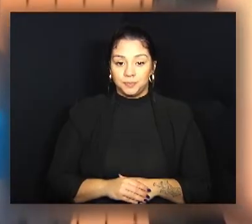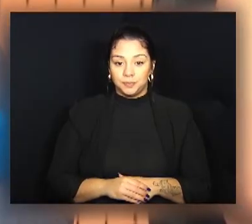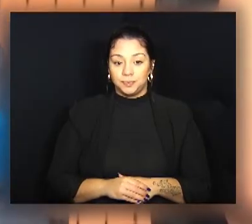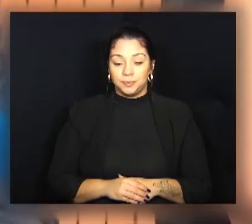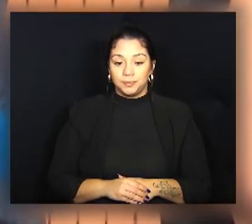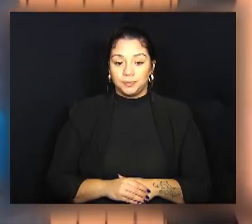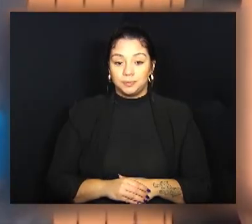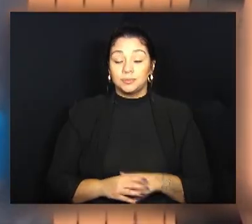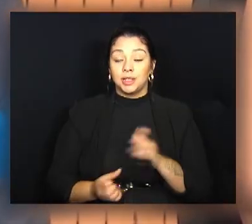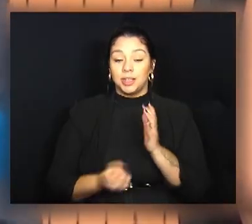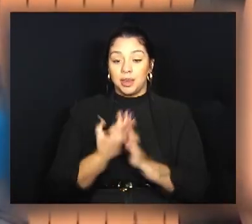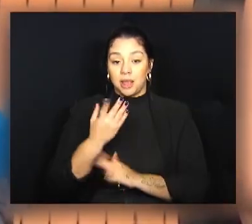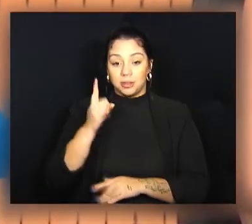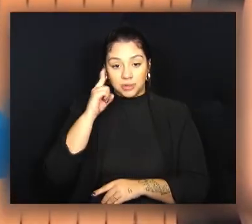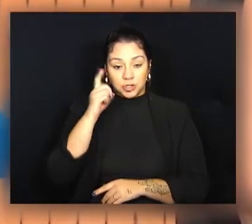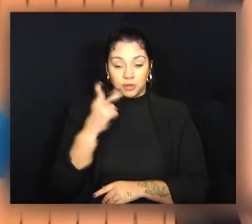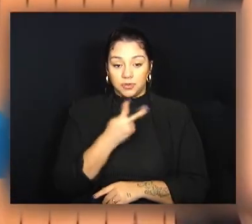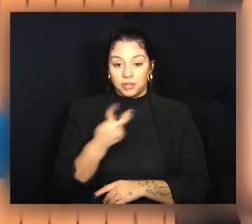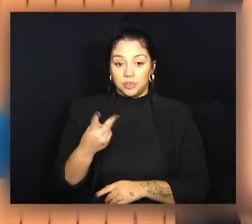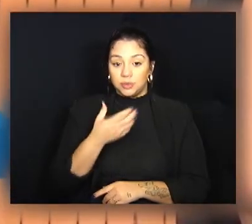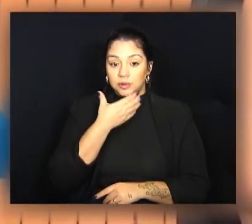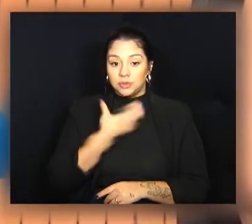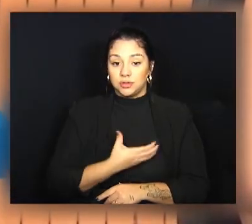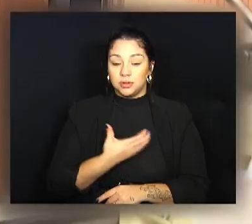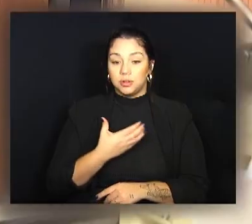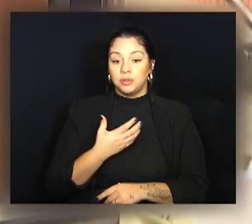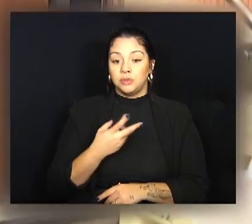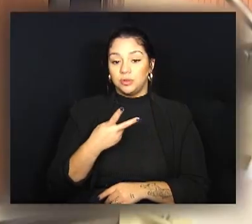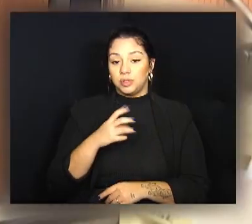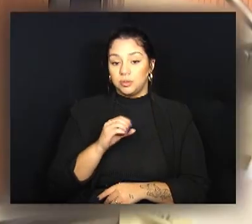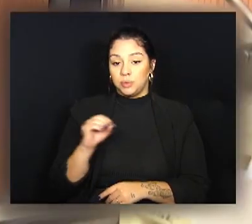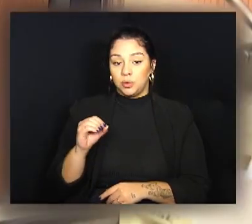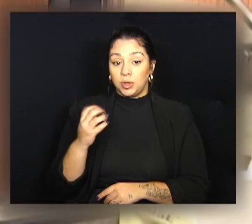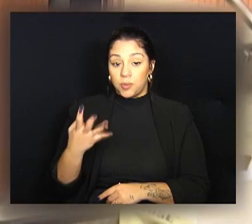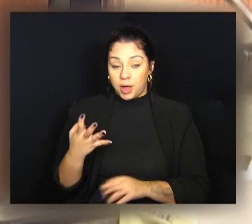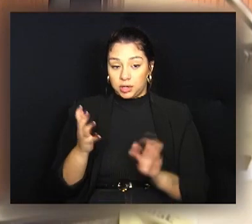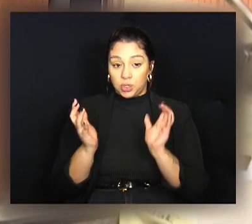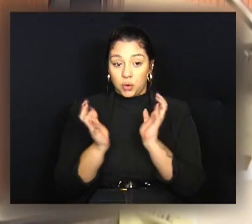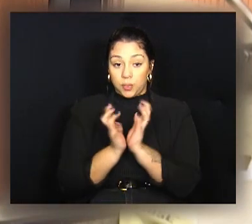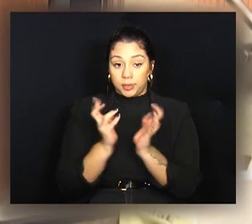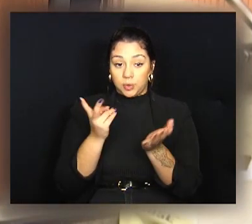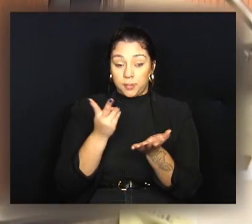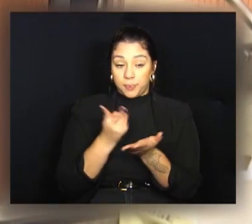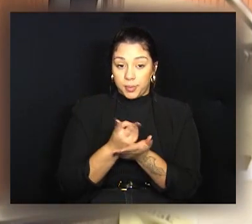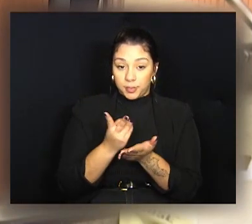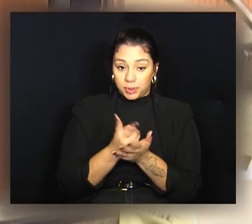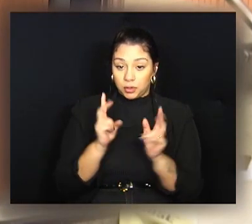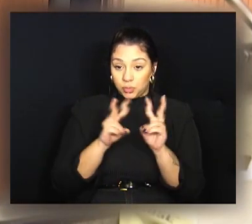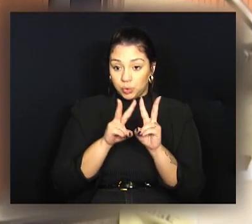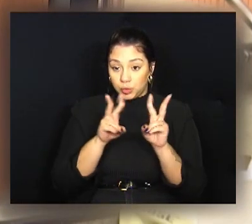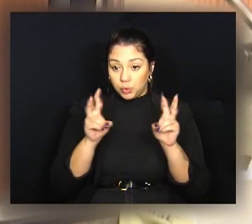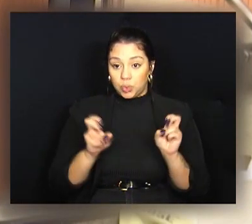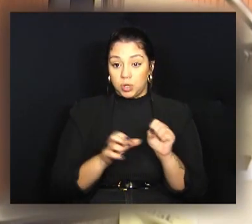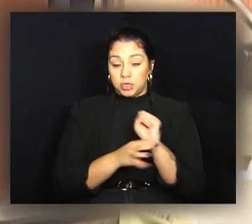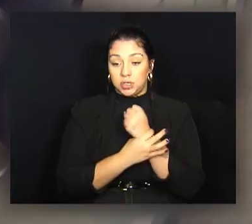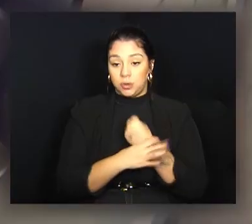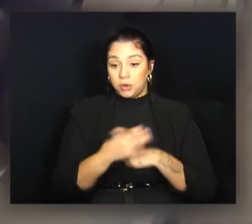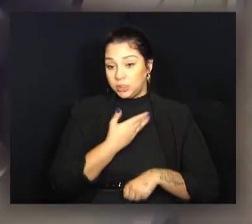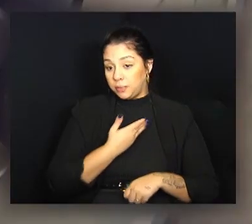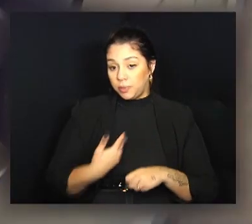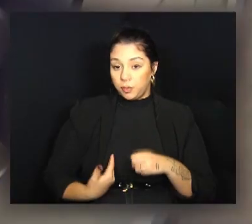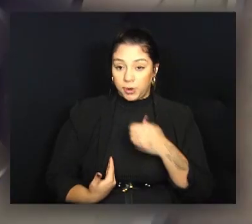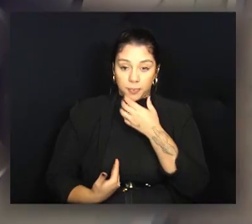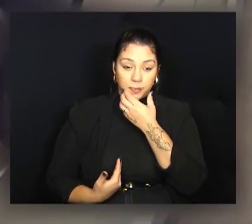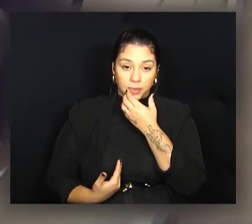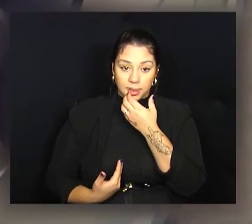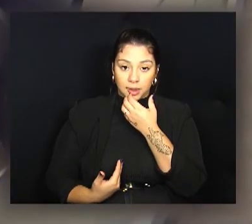Criada no dia 22 de dezembro de 2004, a Comissão Permanente para os Assuntos de Segurança Pública